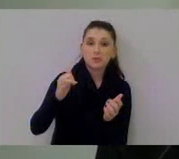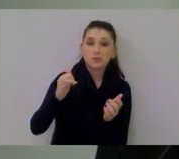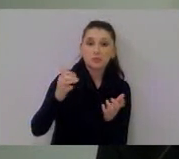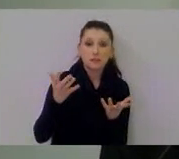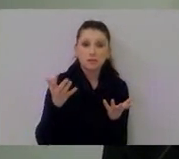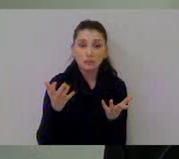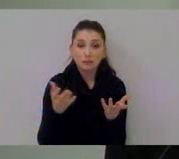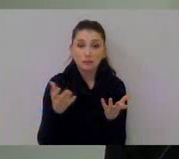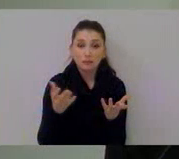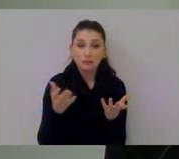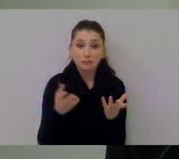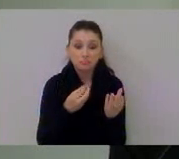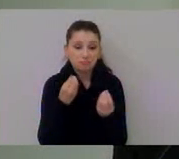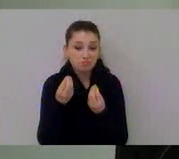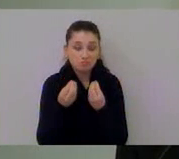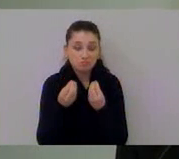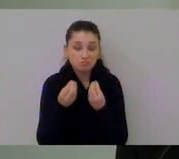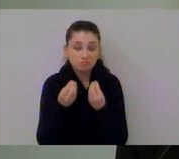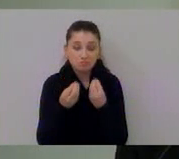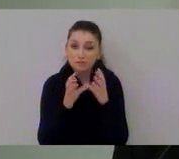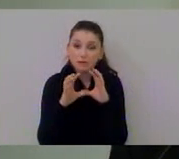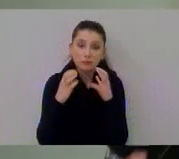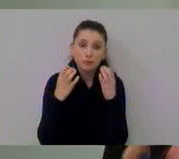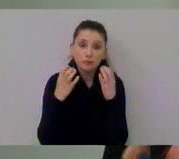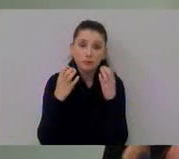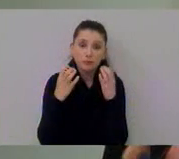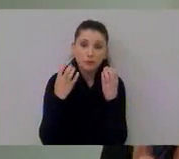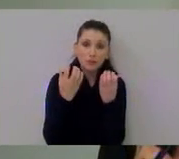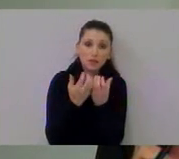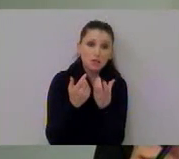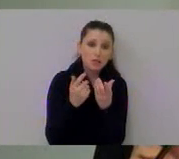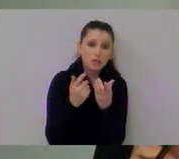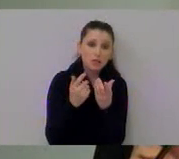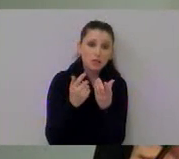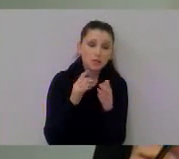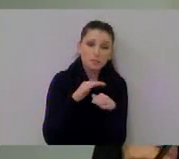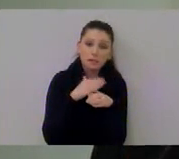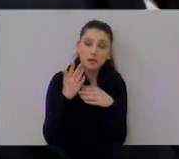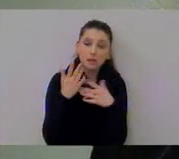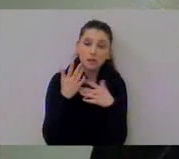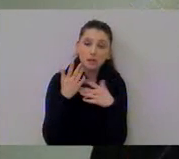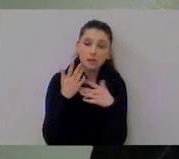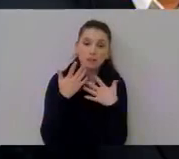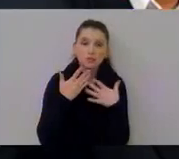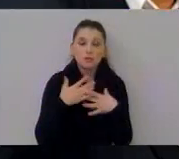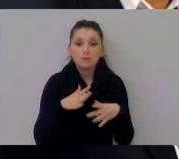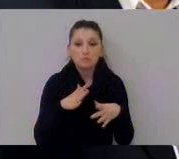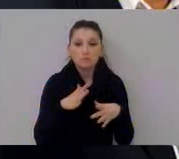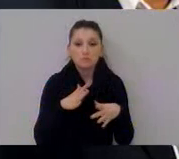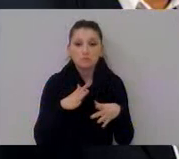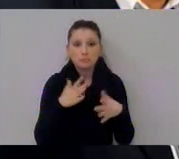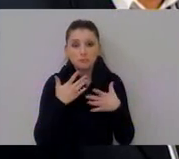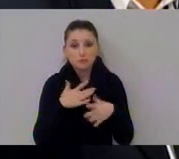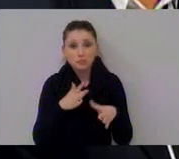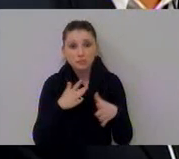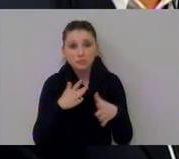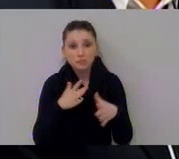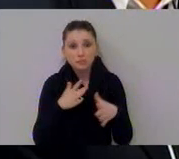comunidade ficasse mais tranquila em relação à